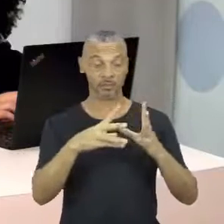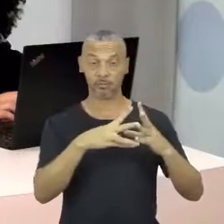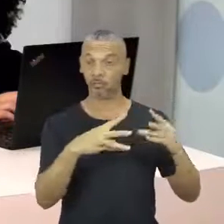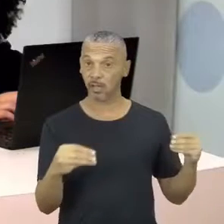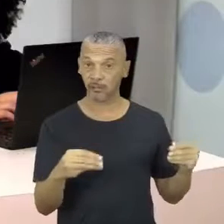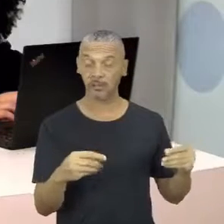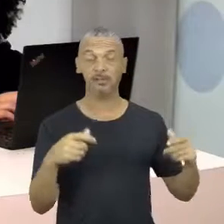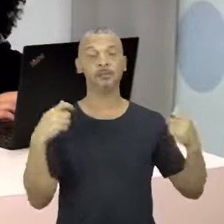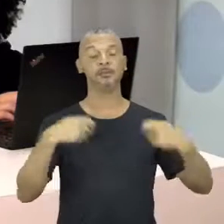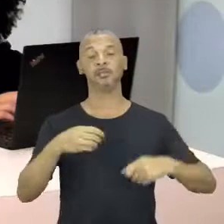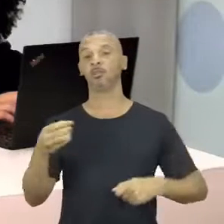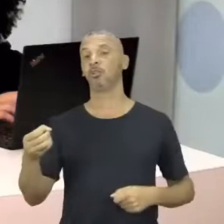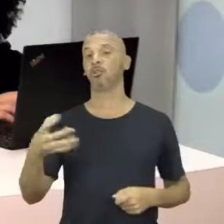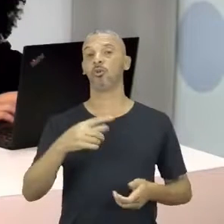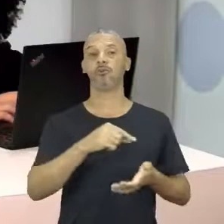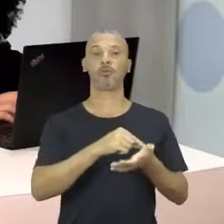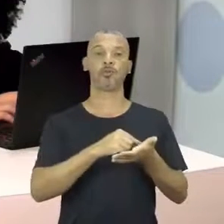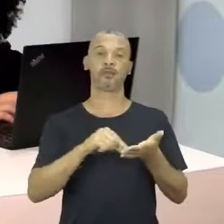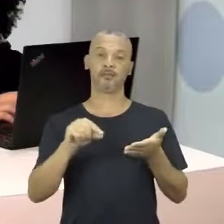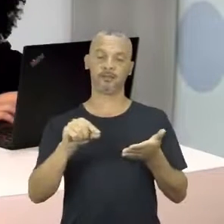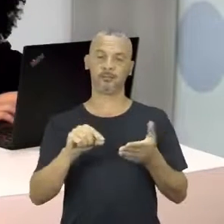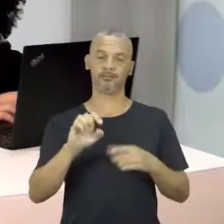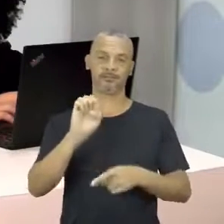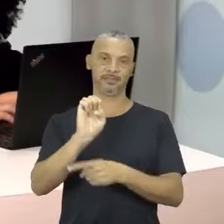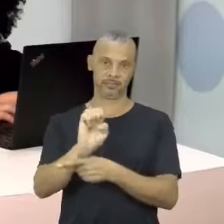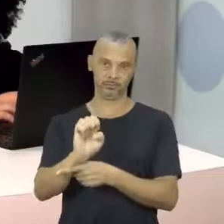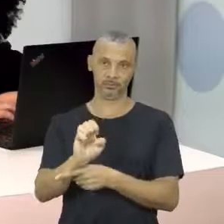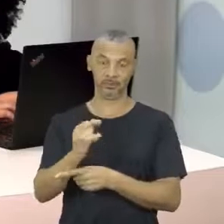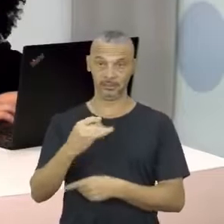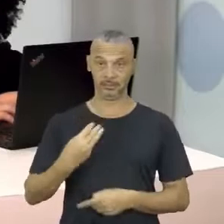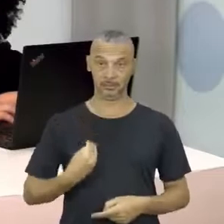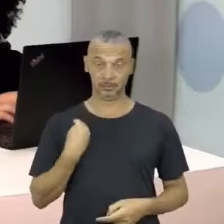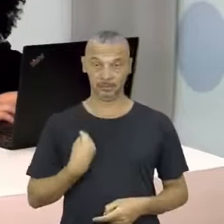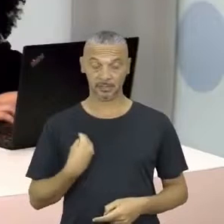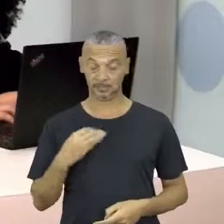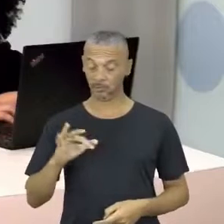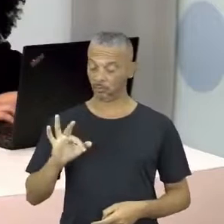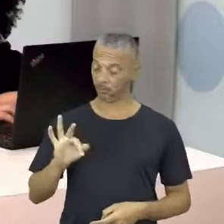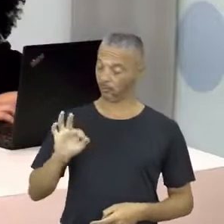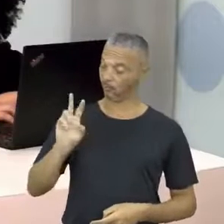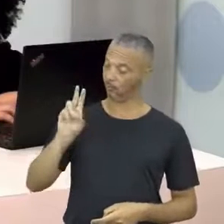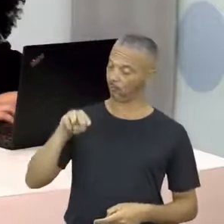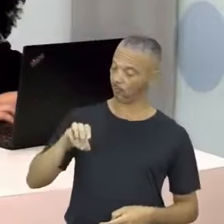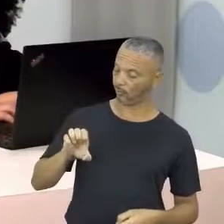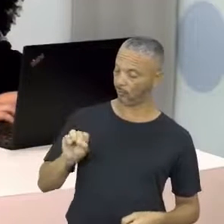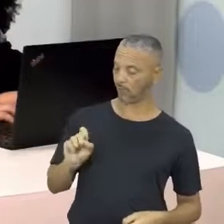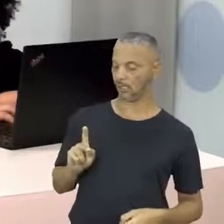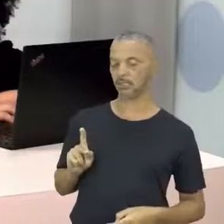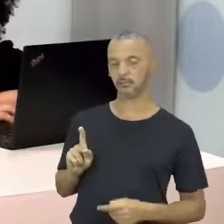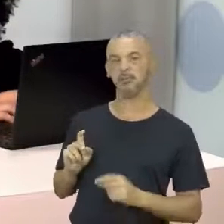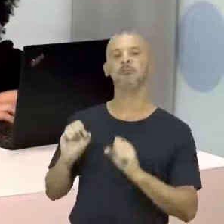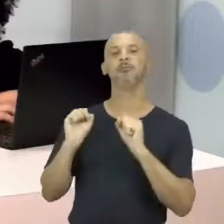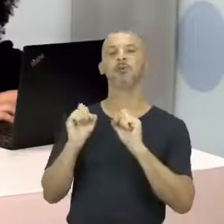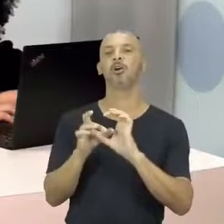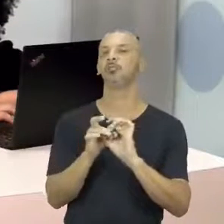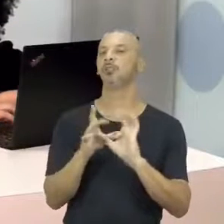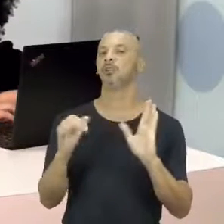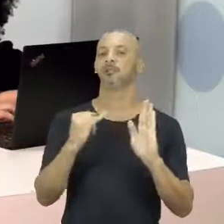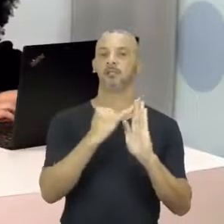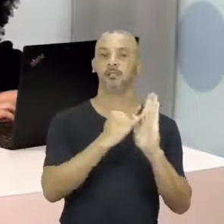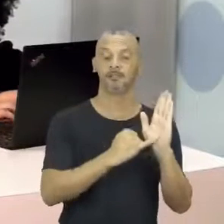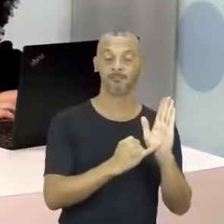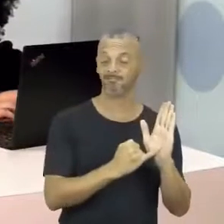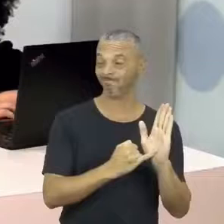você precisa abrir um novo contrato no estado. Se você participou da VUNESP, você pode fazer a inscrição. Se você